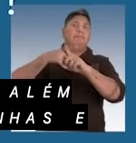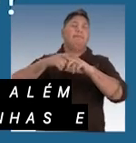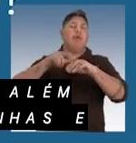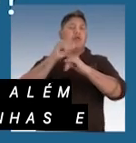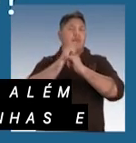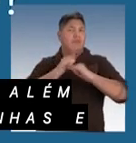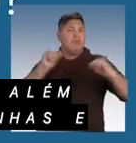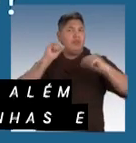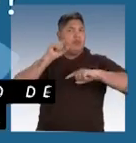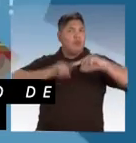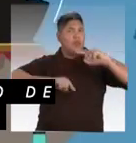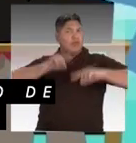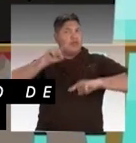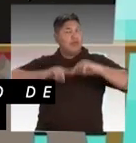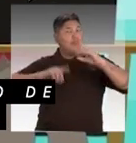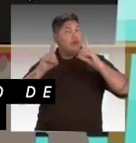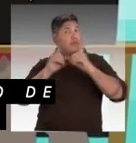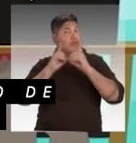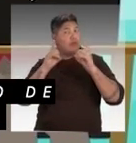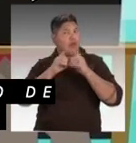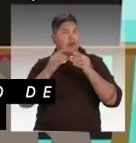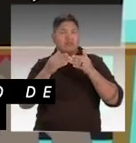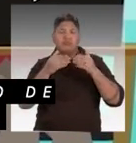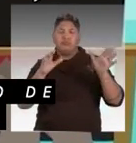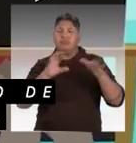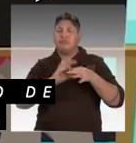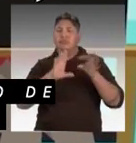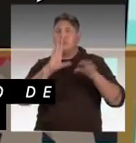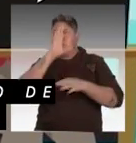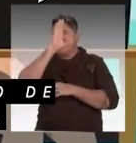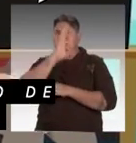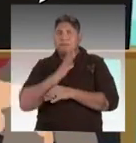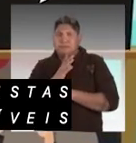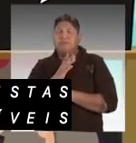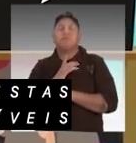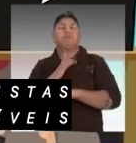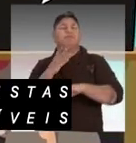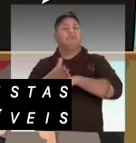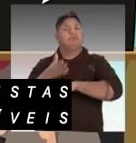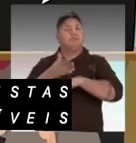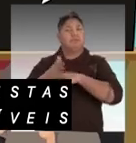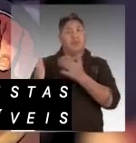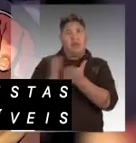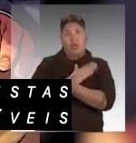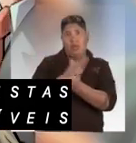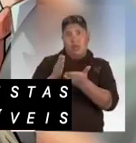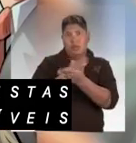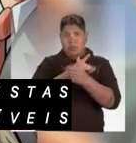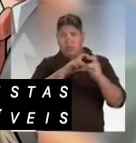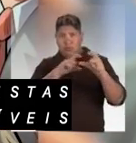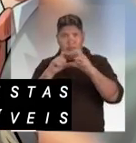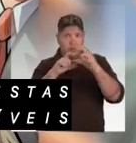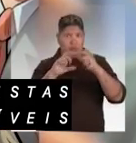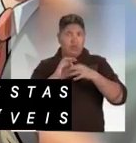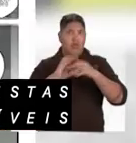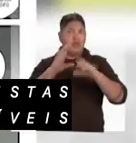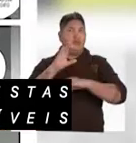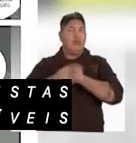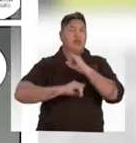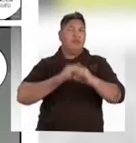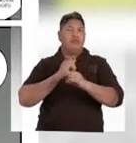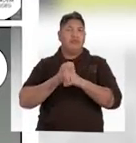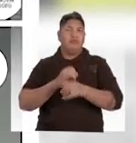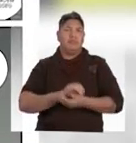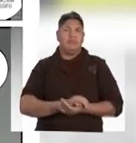em campanhas e material pedagógico de acesso gratuito, como cartilhas e revistas em quadrinhos disponíveis